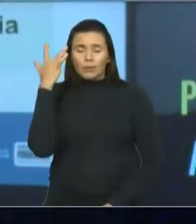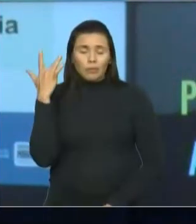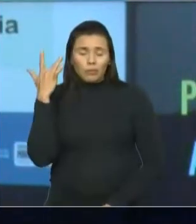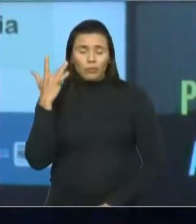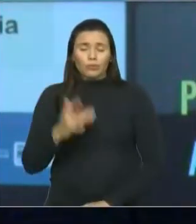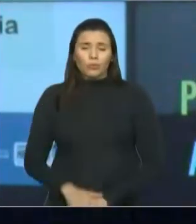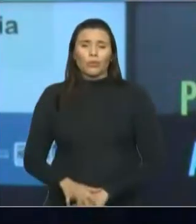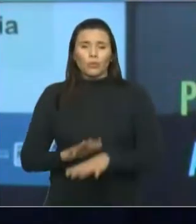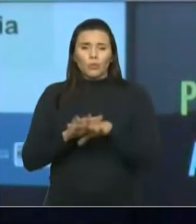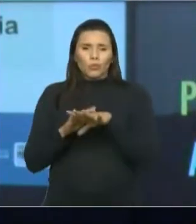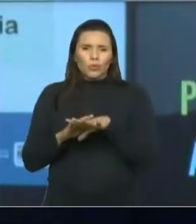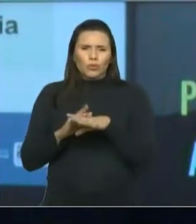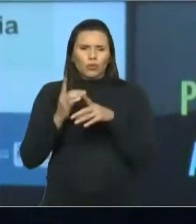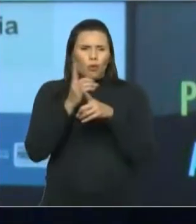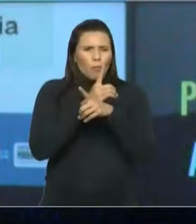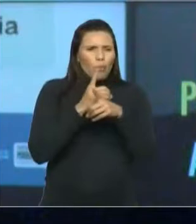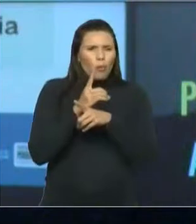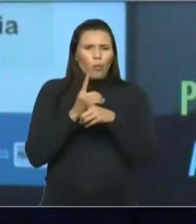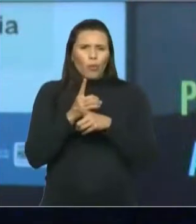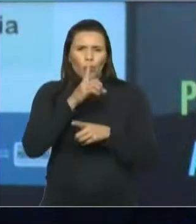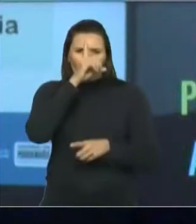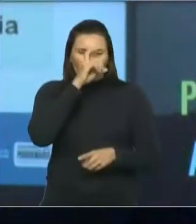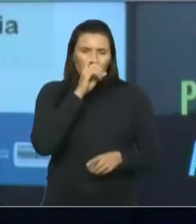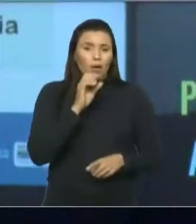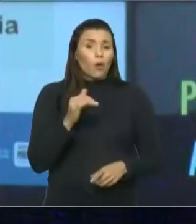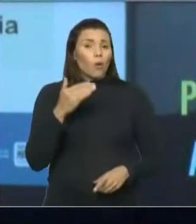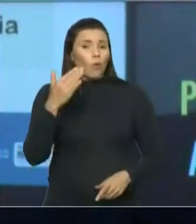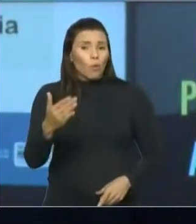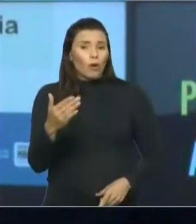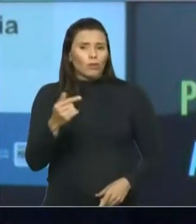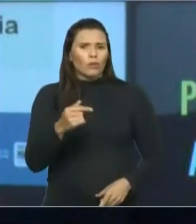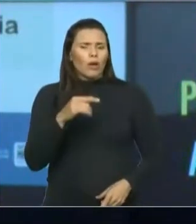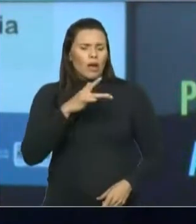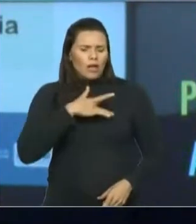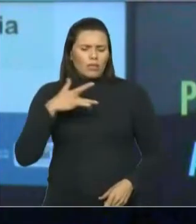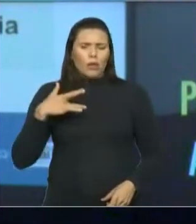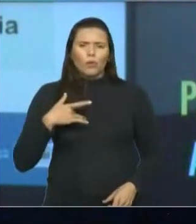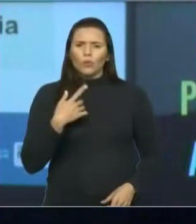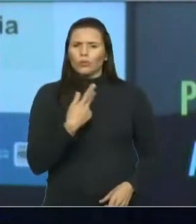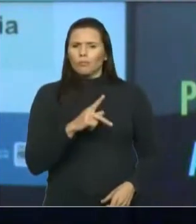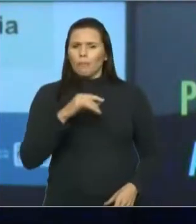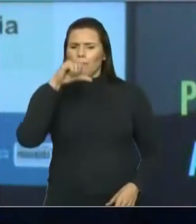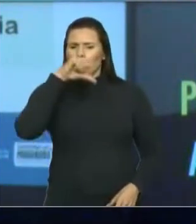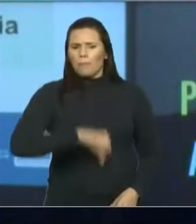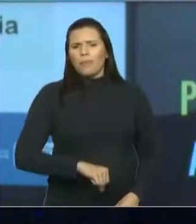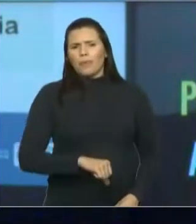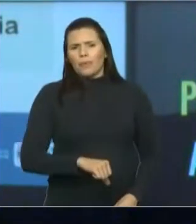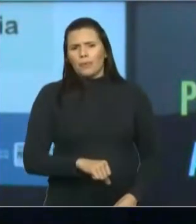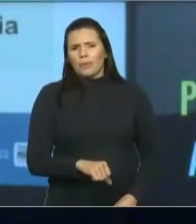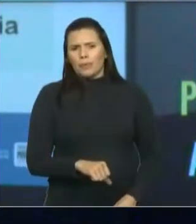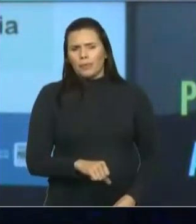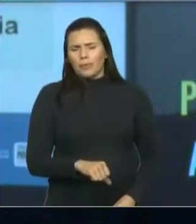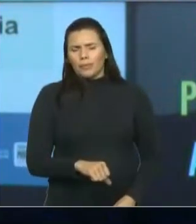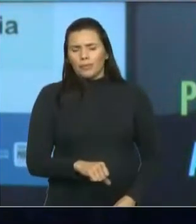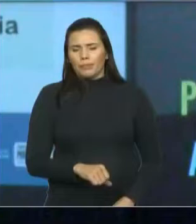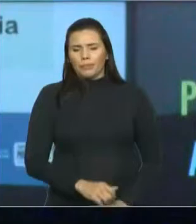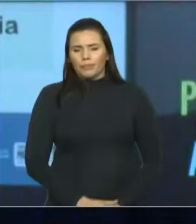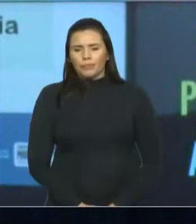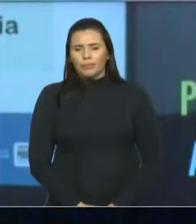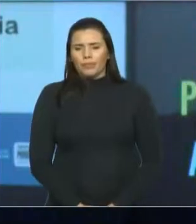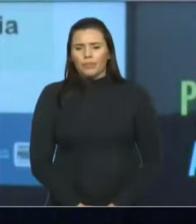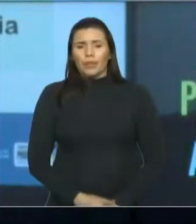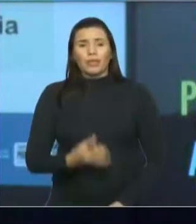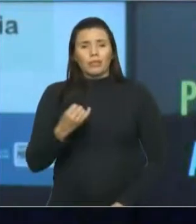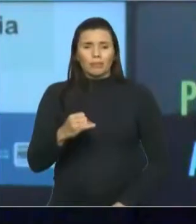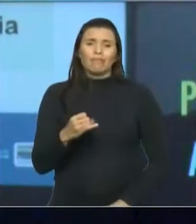hospital, quando ele tem um agravamento do seu estado de saúde, quando agudiza a sua condição de saúde, se a gente não